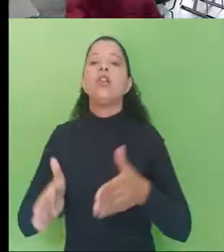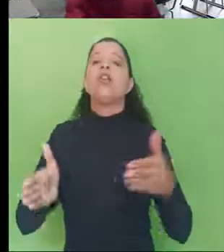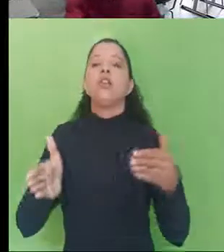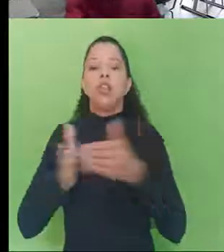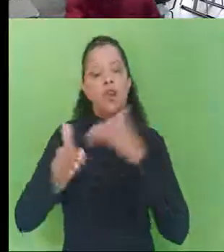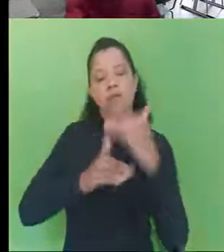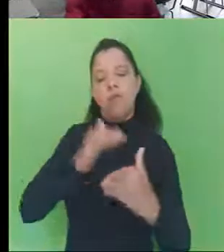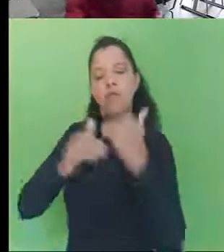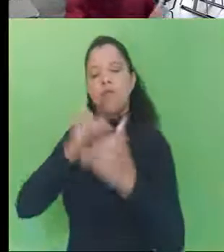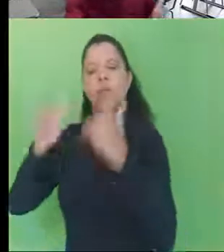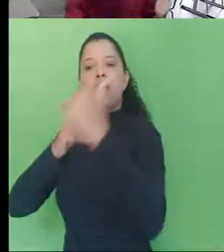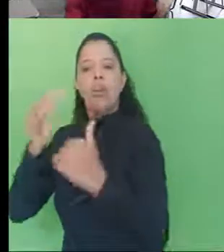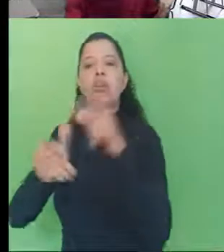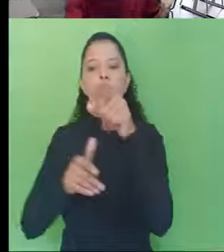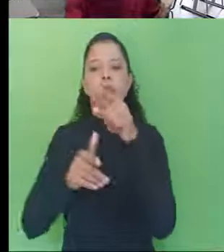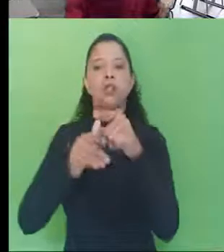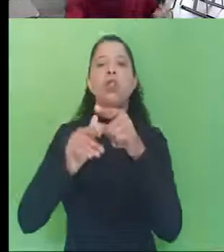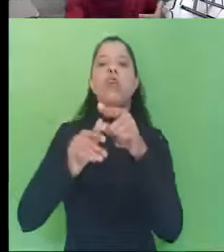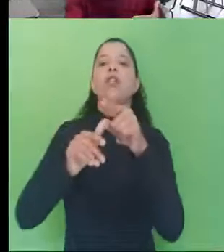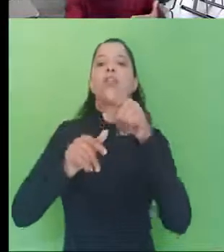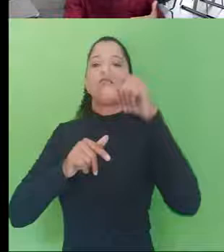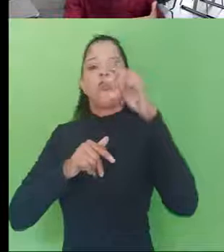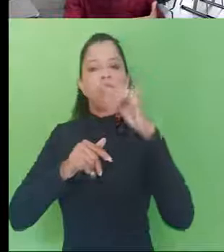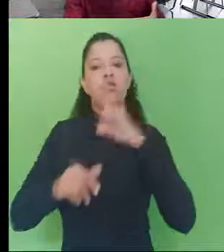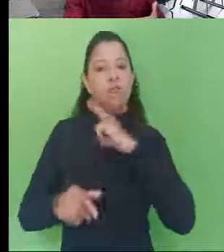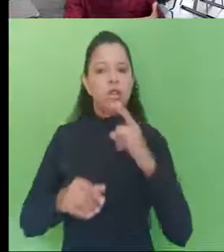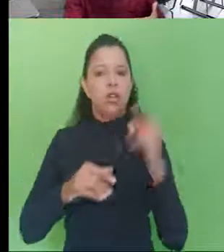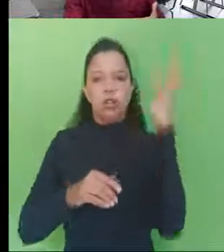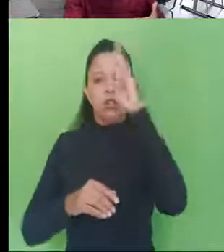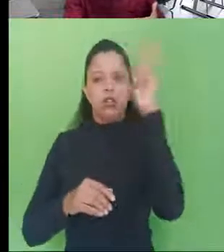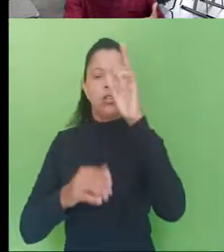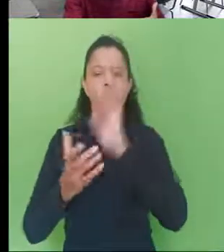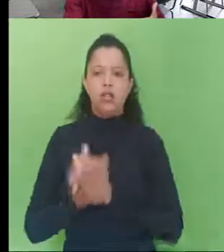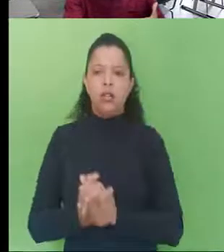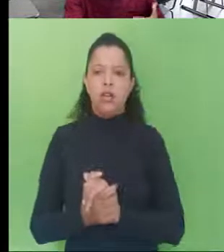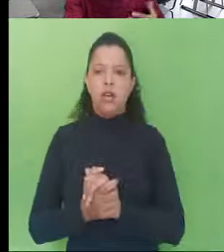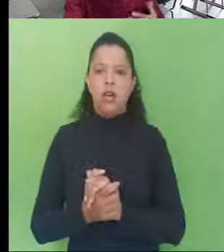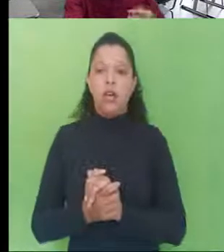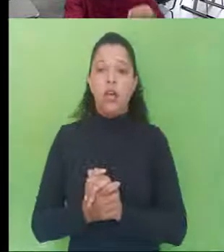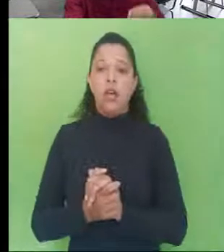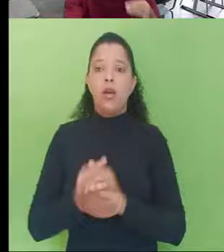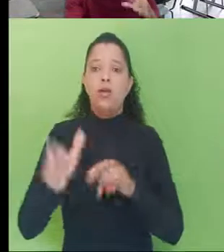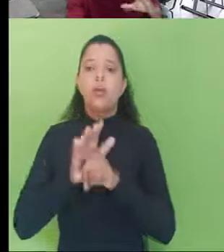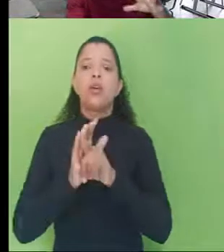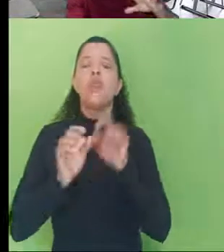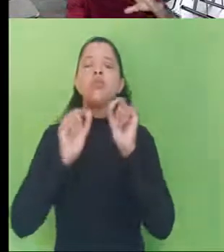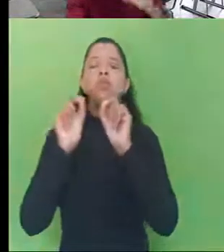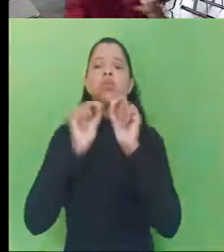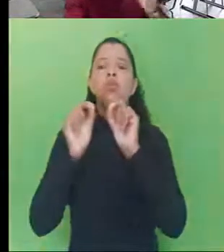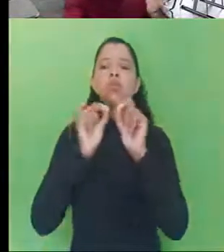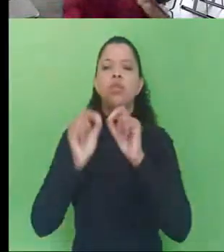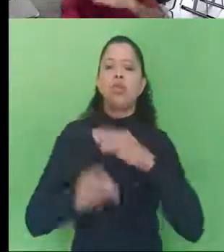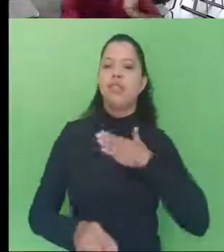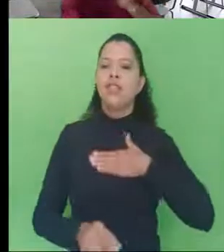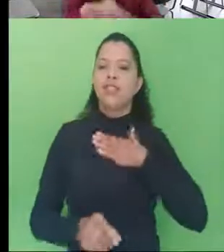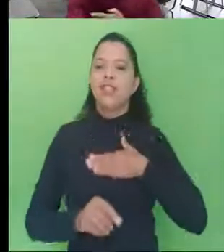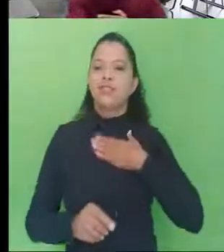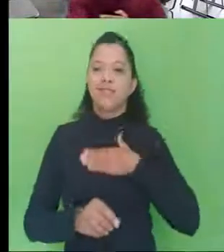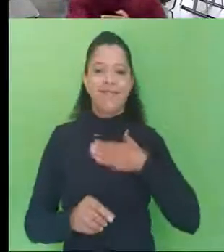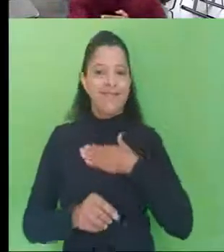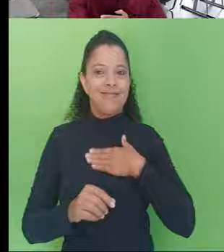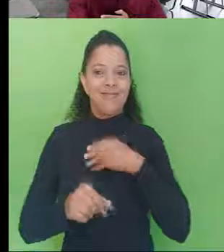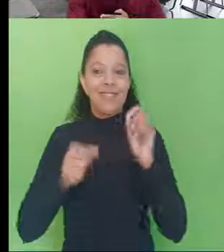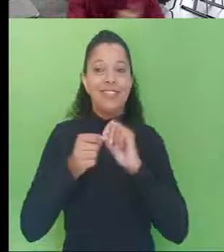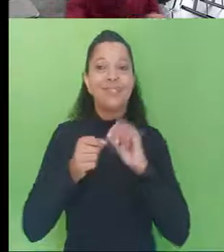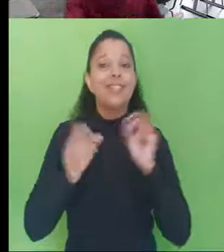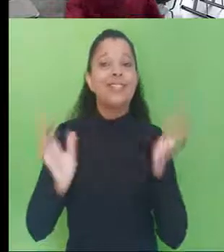uma história. Ok? O que você gosta de fazer? Entrando aí, saindo, enquanto criança, o que você gostava